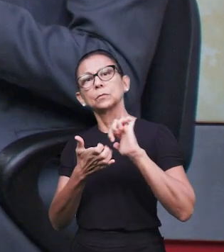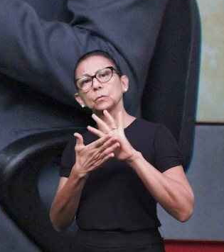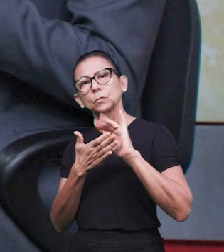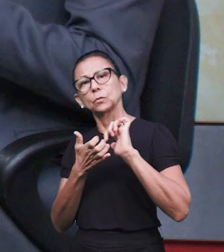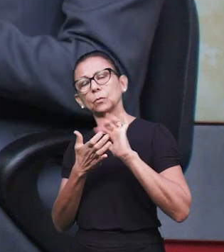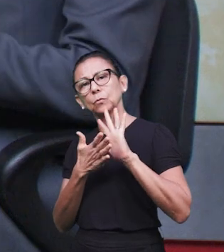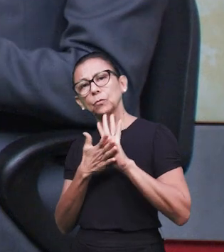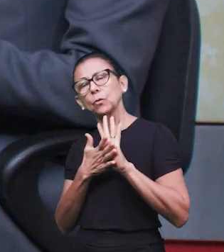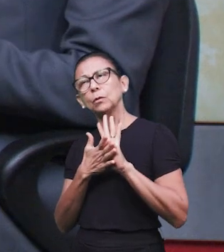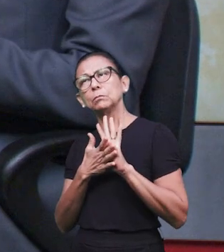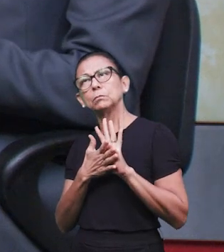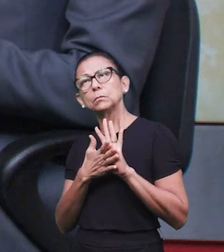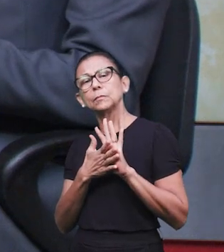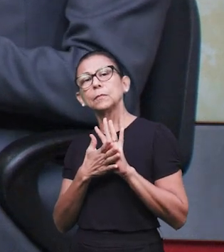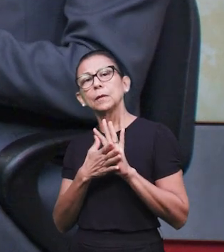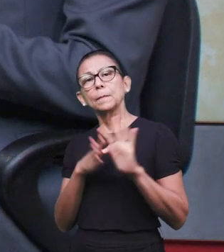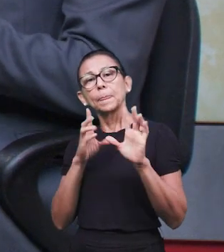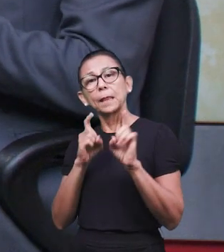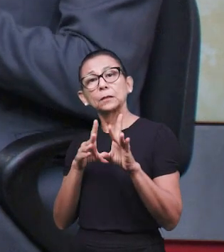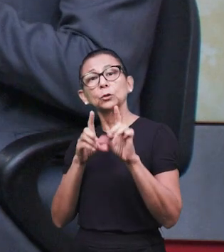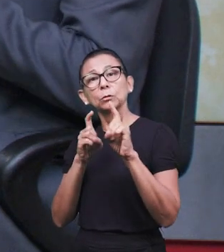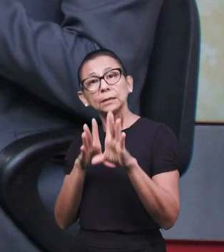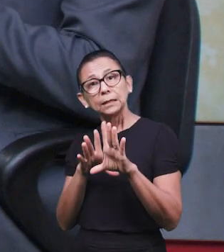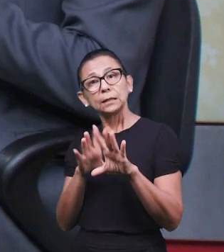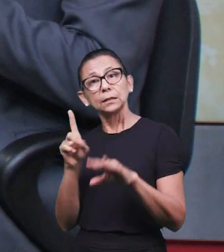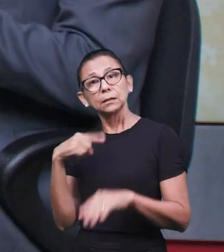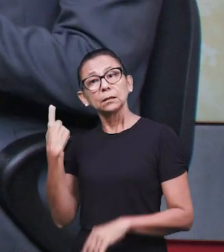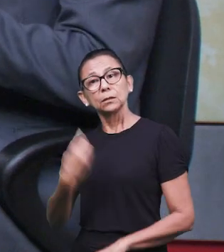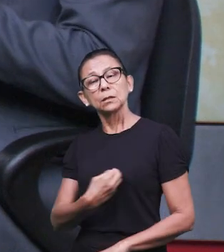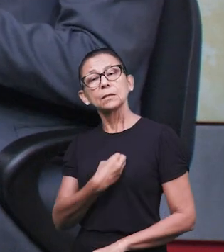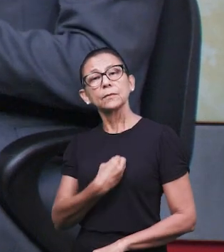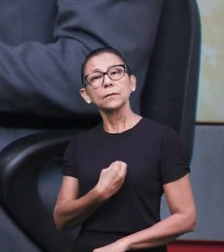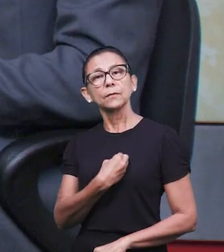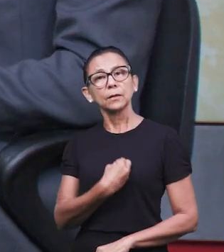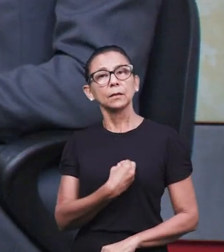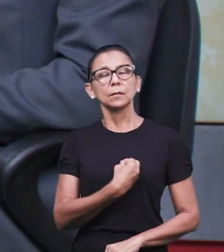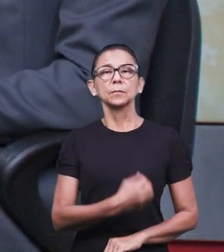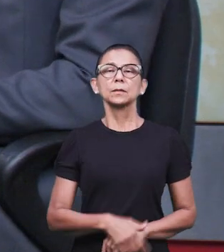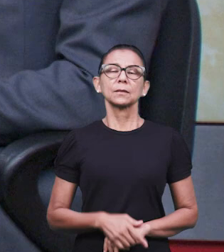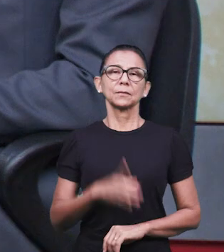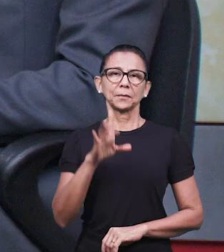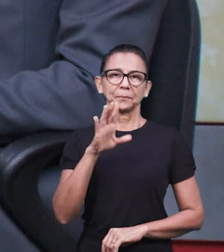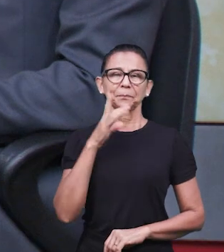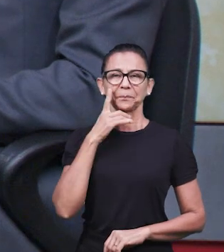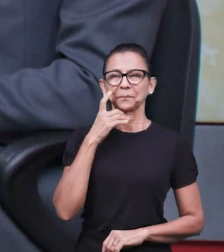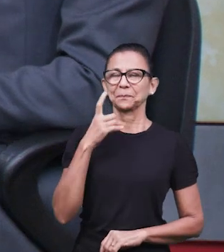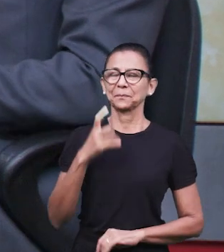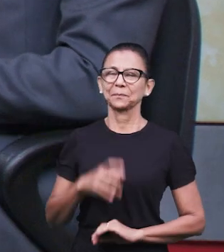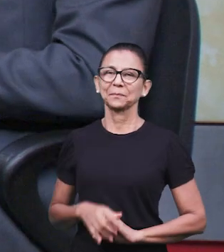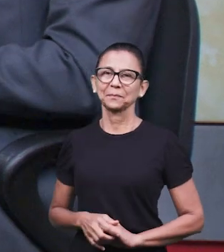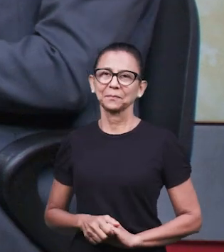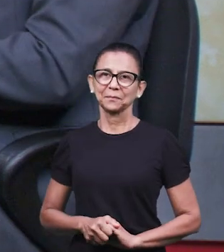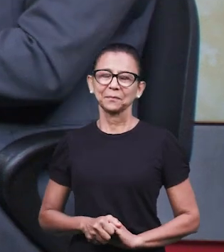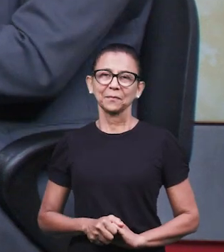a doutrina que nós vivemos. A doutrina o tempo todo está no louvor. Quer ver uma coisa interessante?